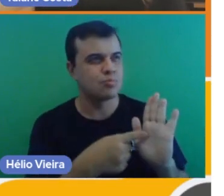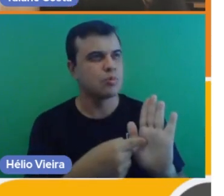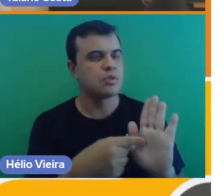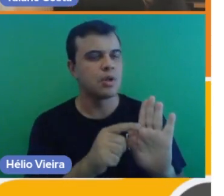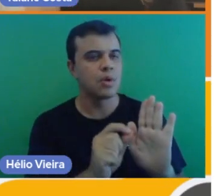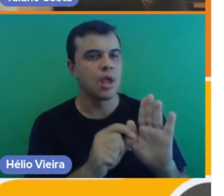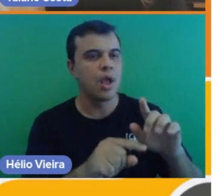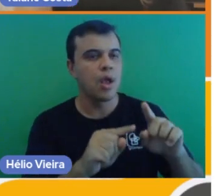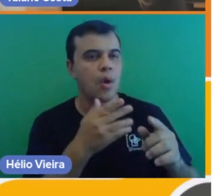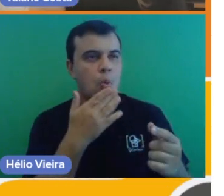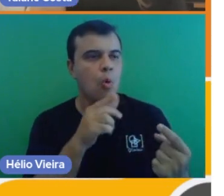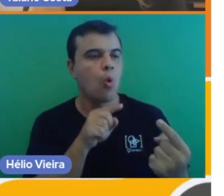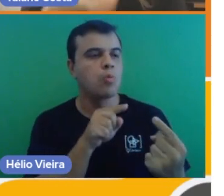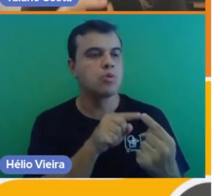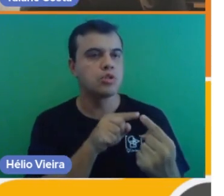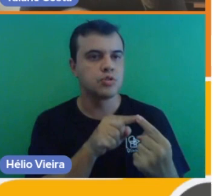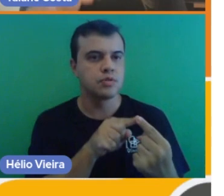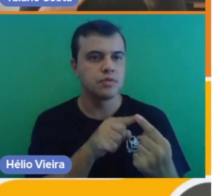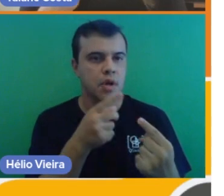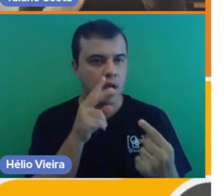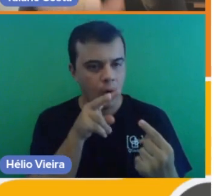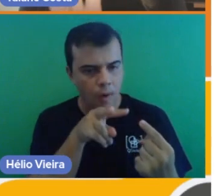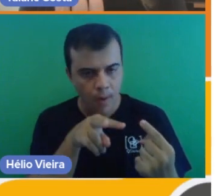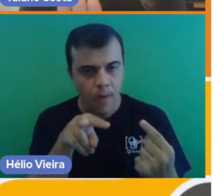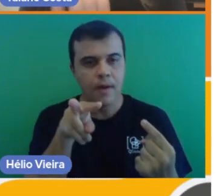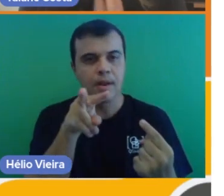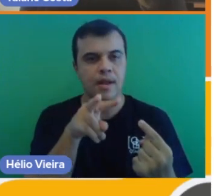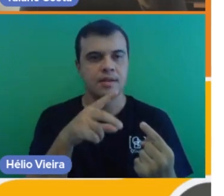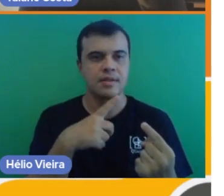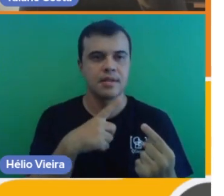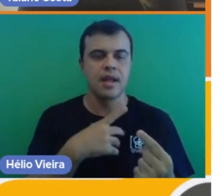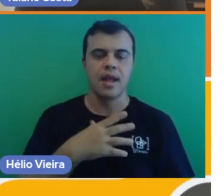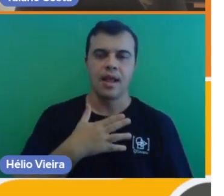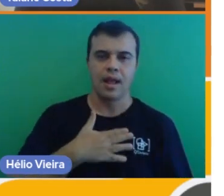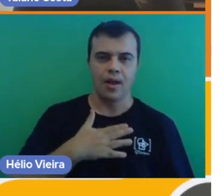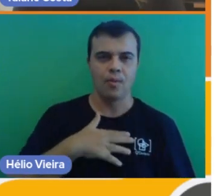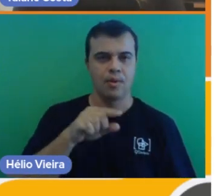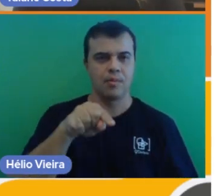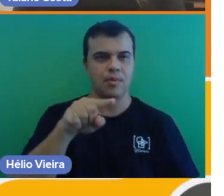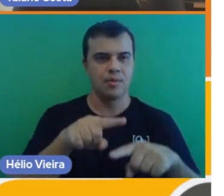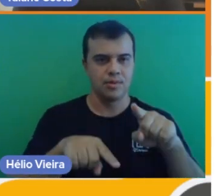o objetivo é trazer esse olhar e essa calma para o objeto.